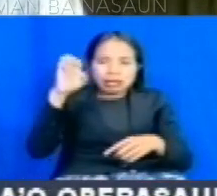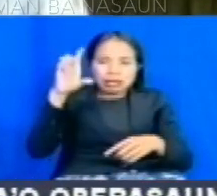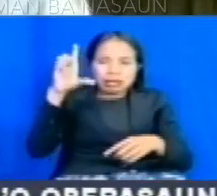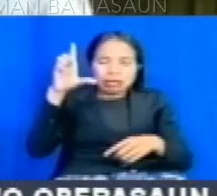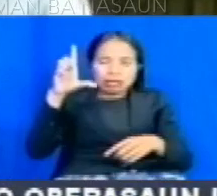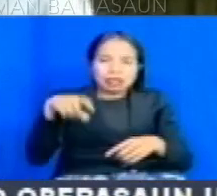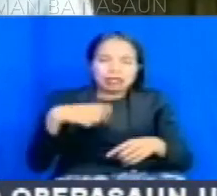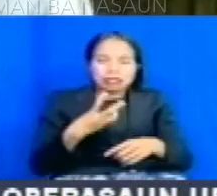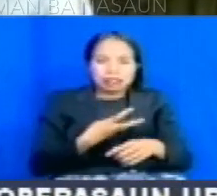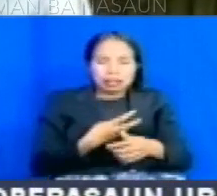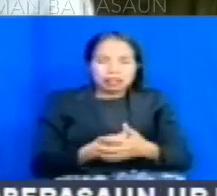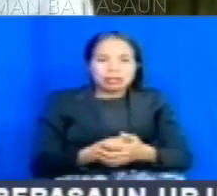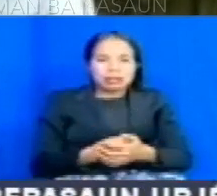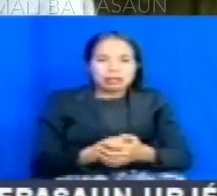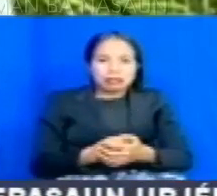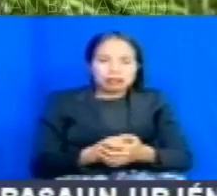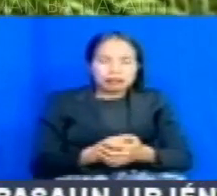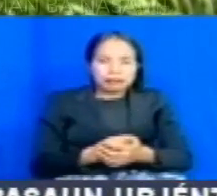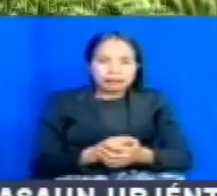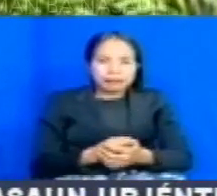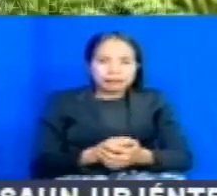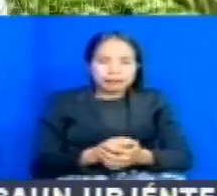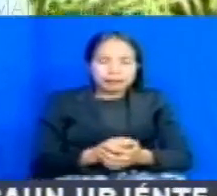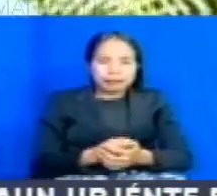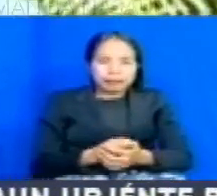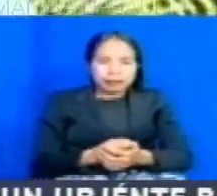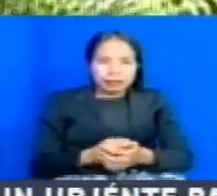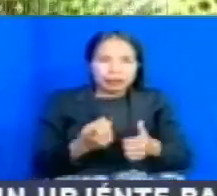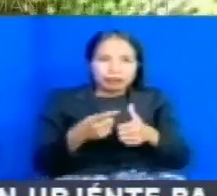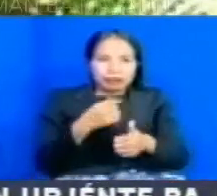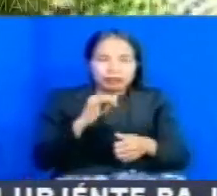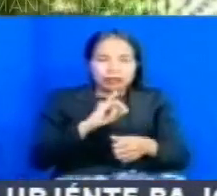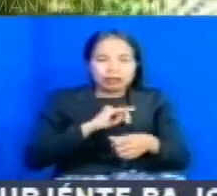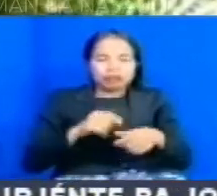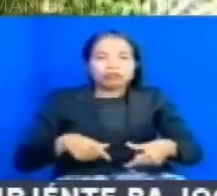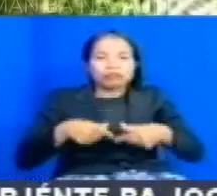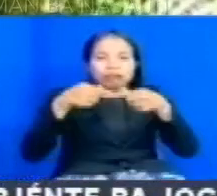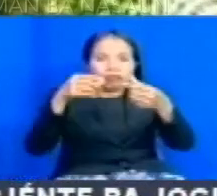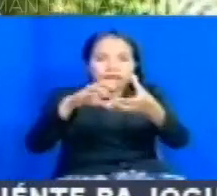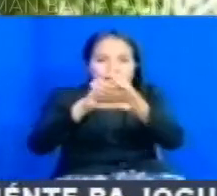cardeal e tenien Dom Virgílio. Yeah, ainda né, primeiro foi parabéns ba